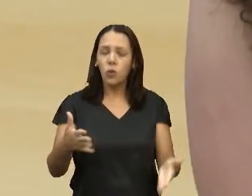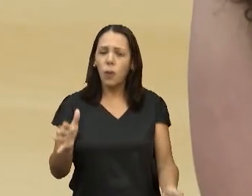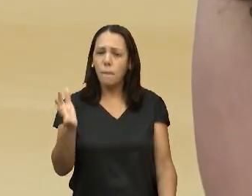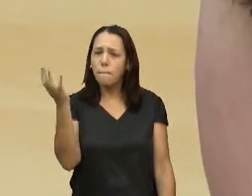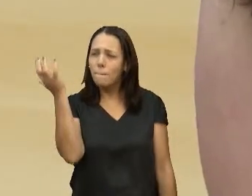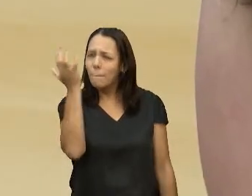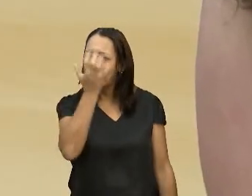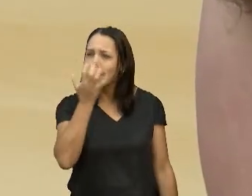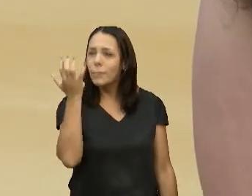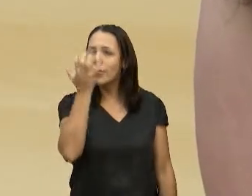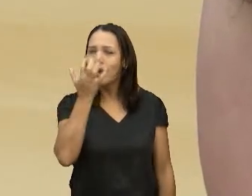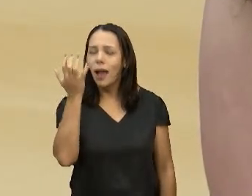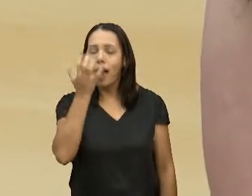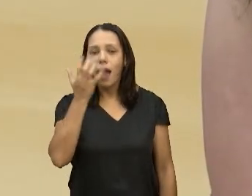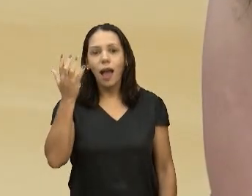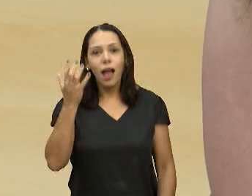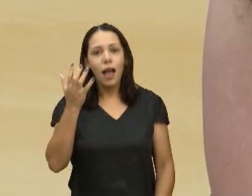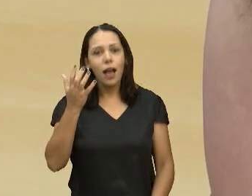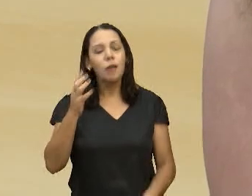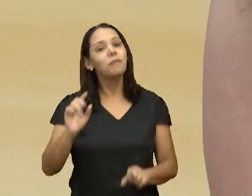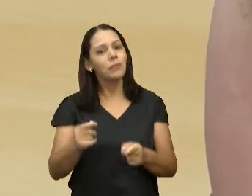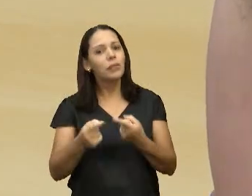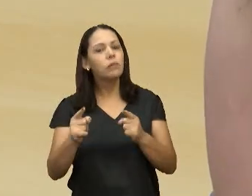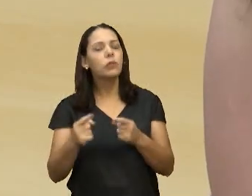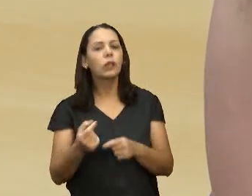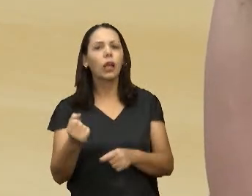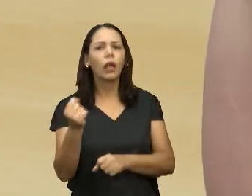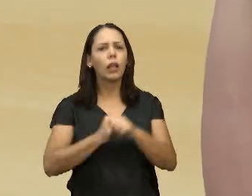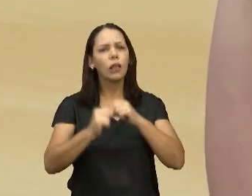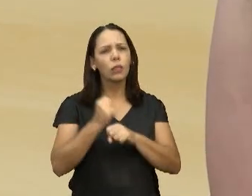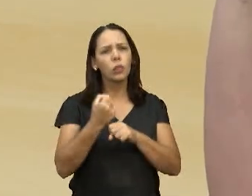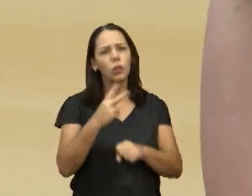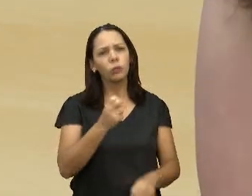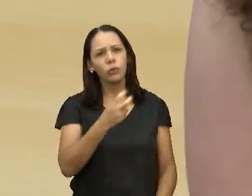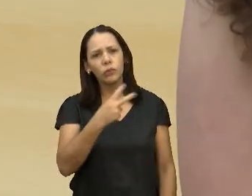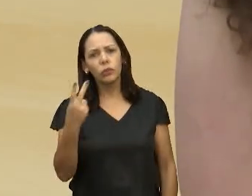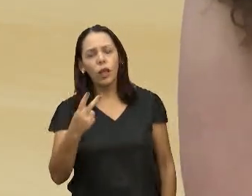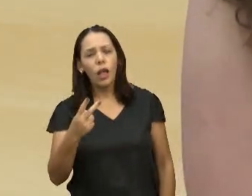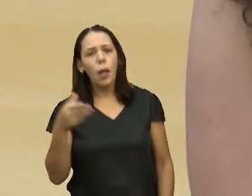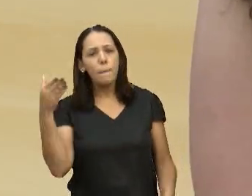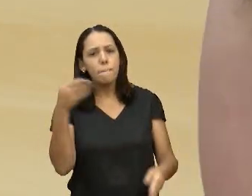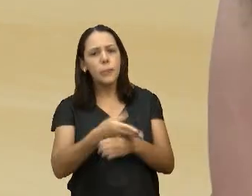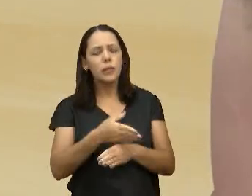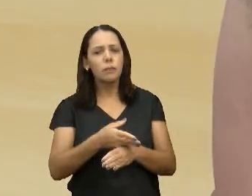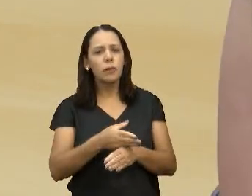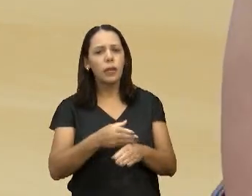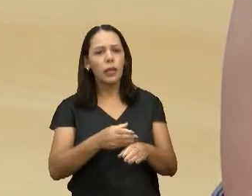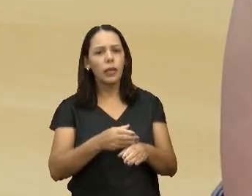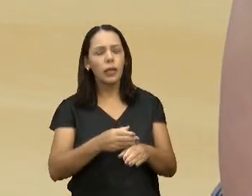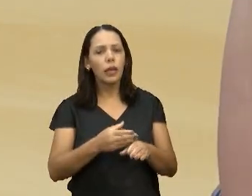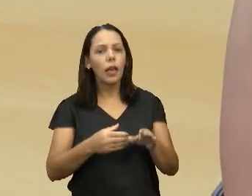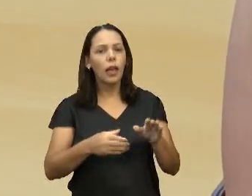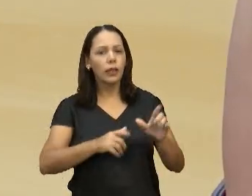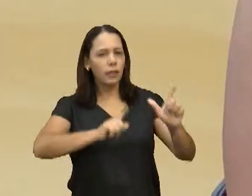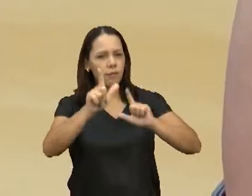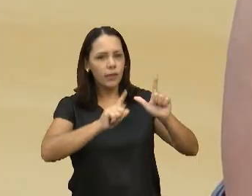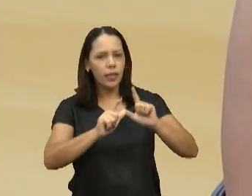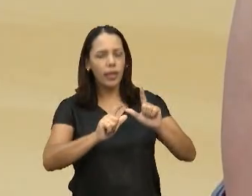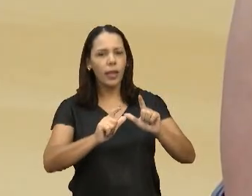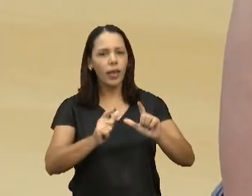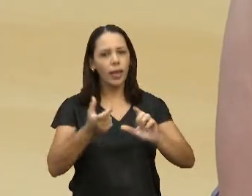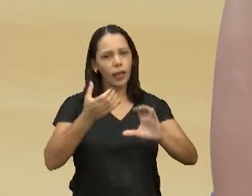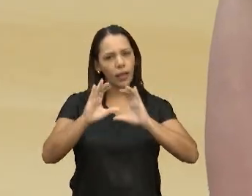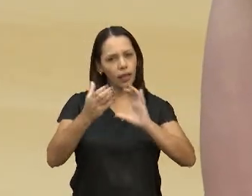mais pela música. Em 2022 eu participei do programa Canta Comigo Tim, em 2023